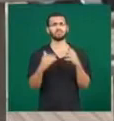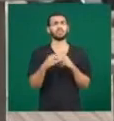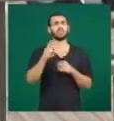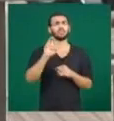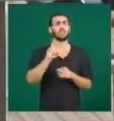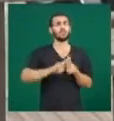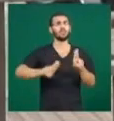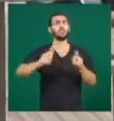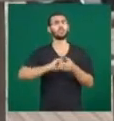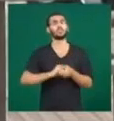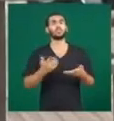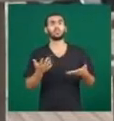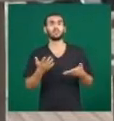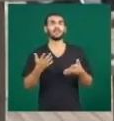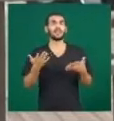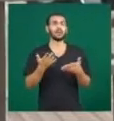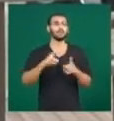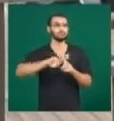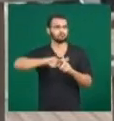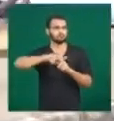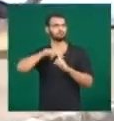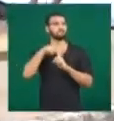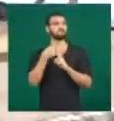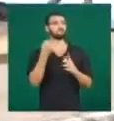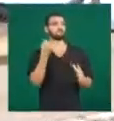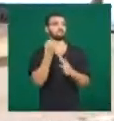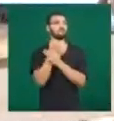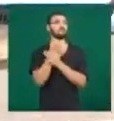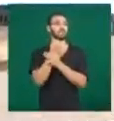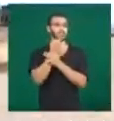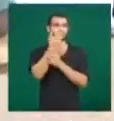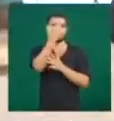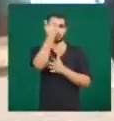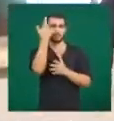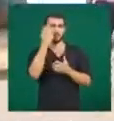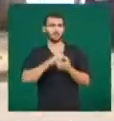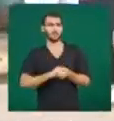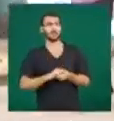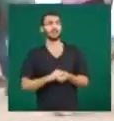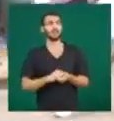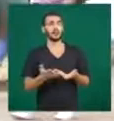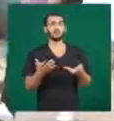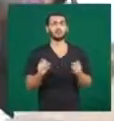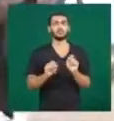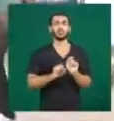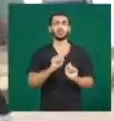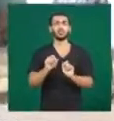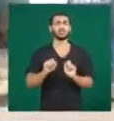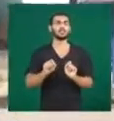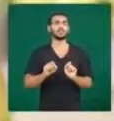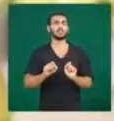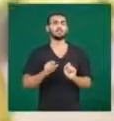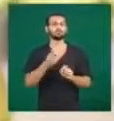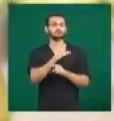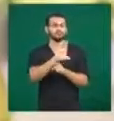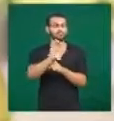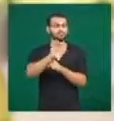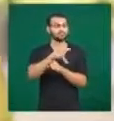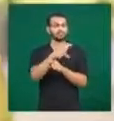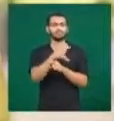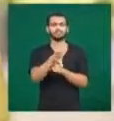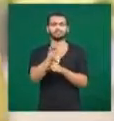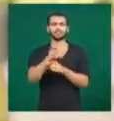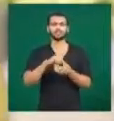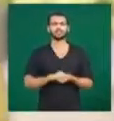minimizar a sensação de insegurança da comunidade acadêmica e de todos que utilizam os serviços, agora tem um reforço a mais. Serão